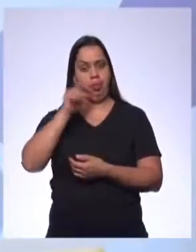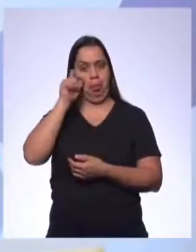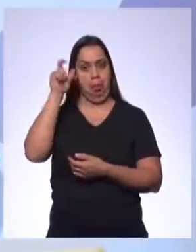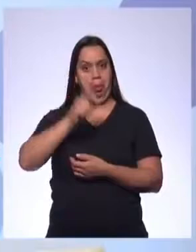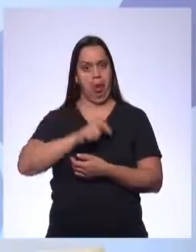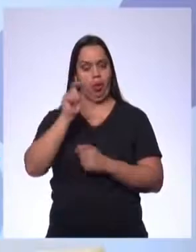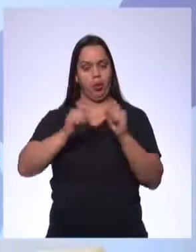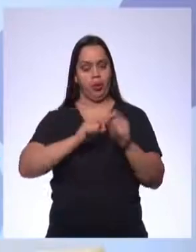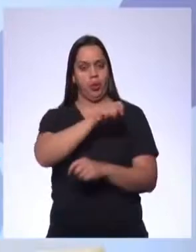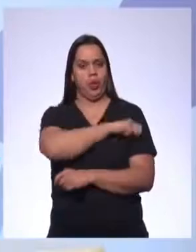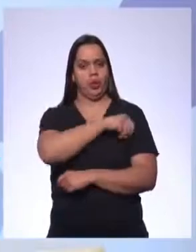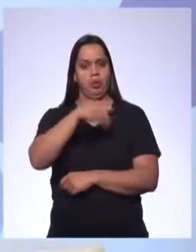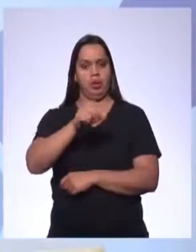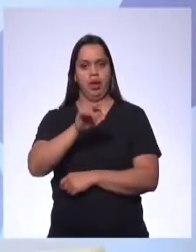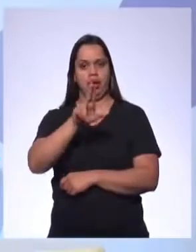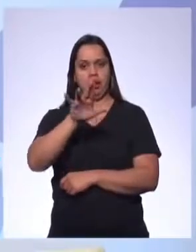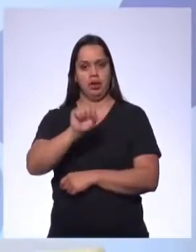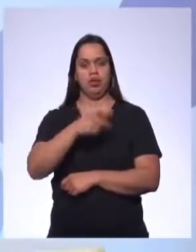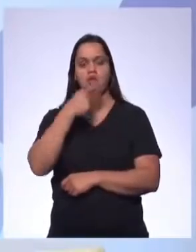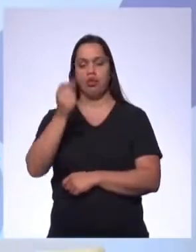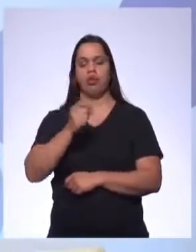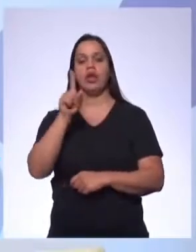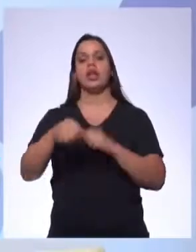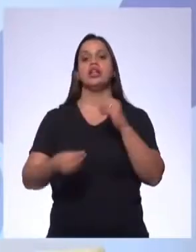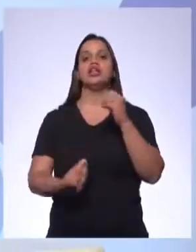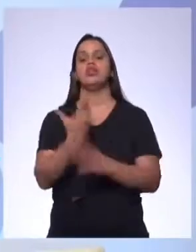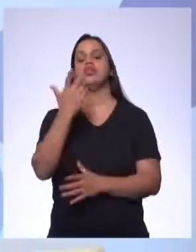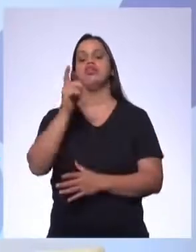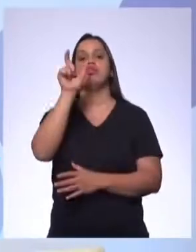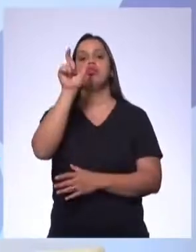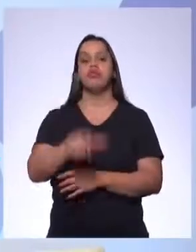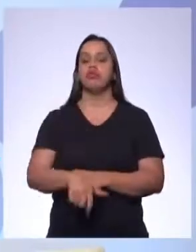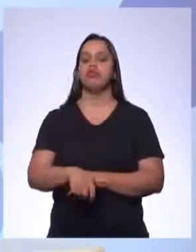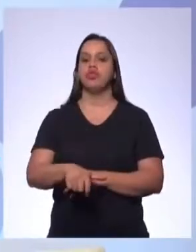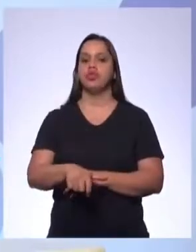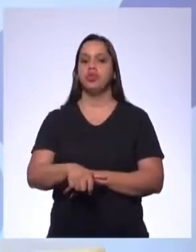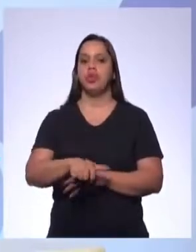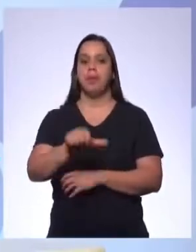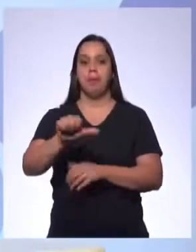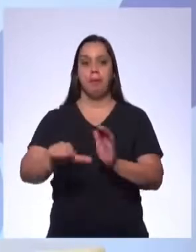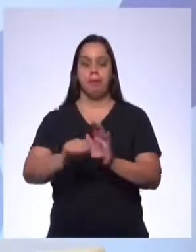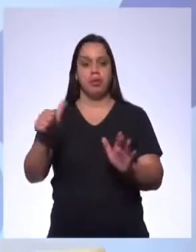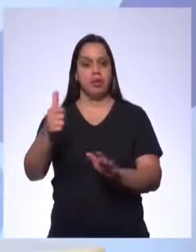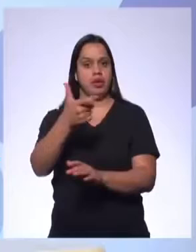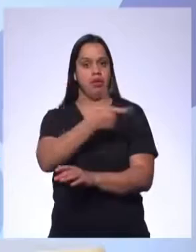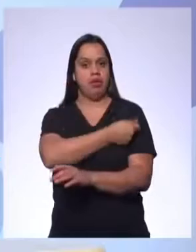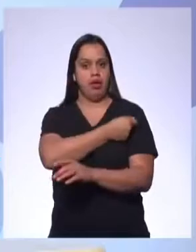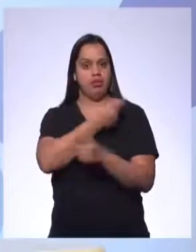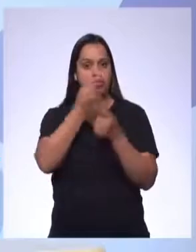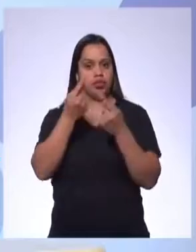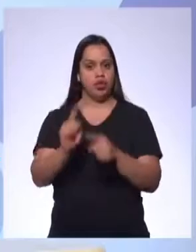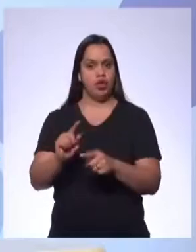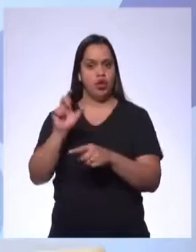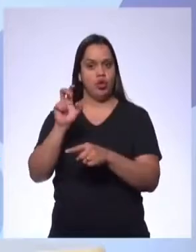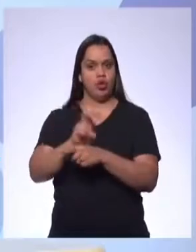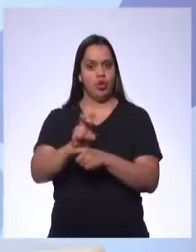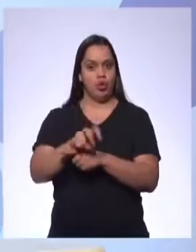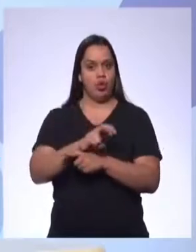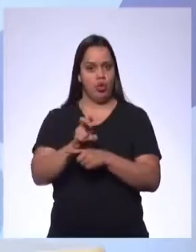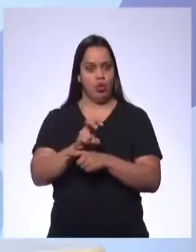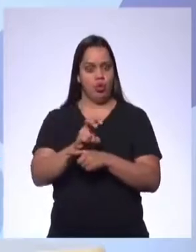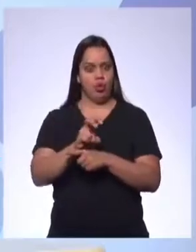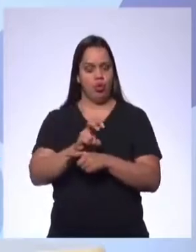por exemplo, ele escreveu que ele desenvolveu a primeira vacina contra a serpente. O Luan escreveu que ele desenvolveu a